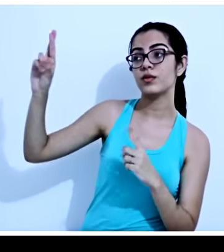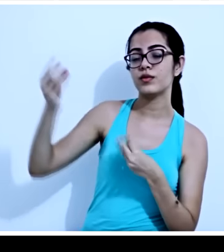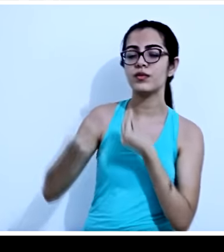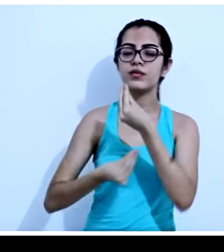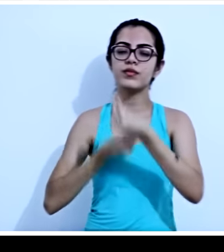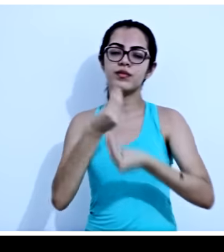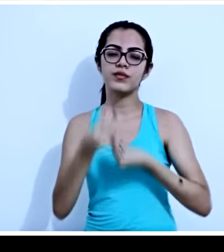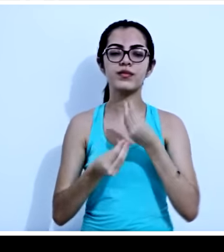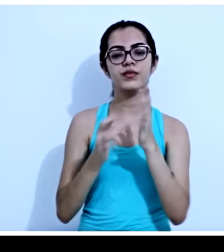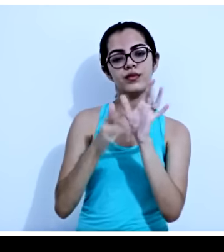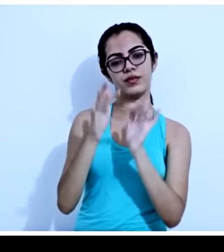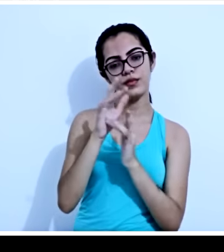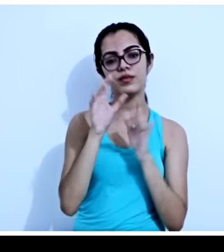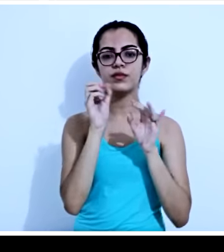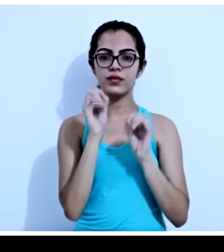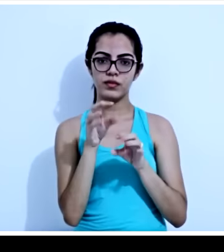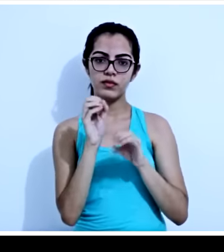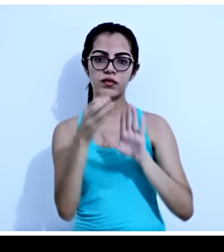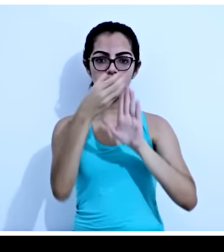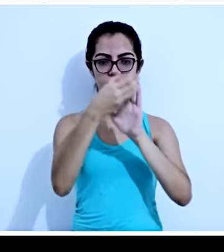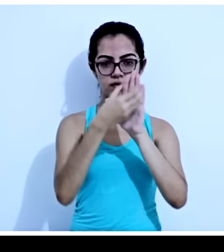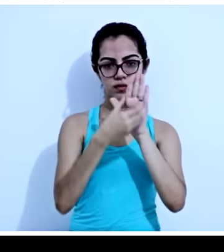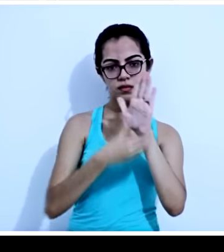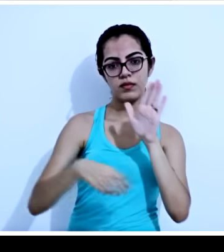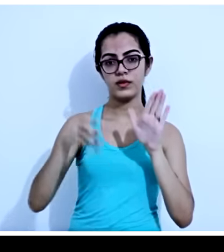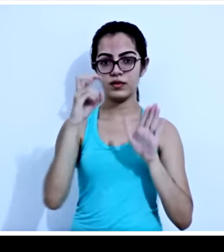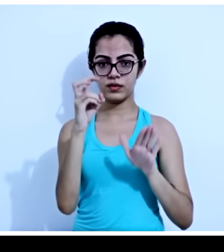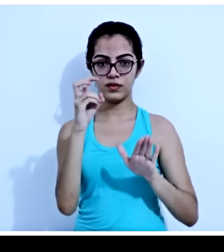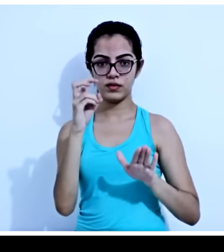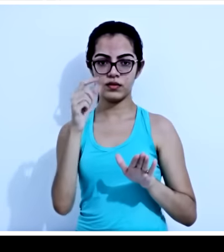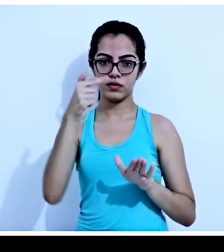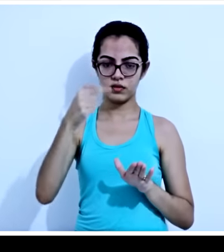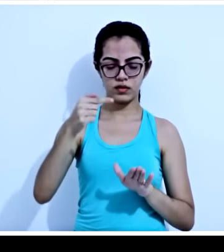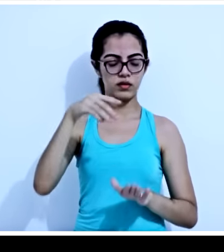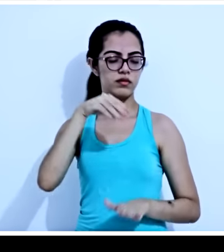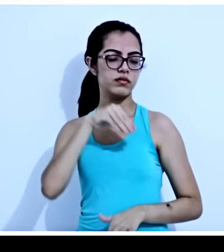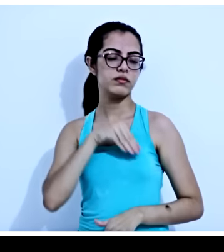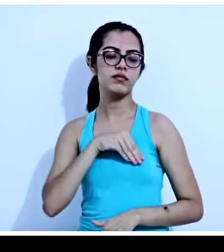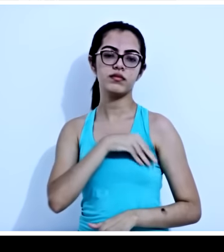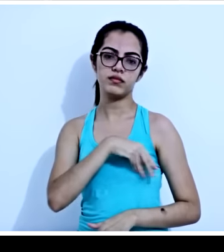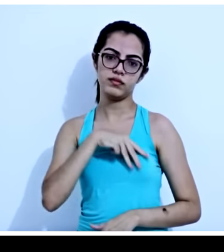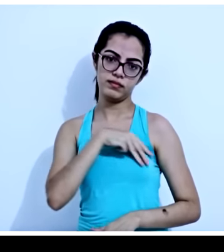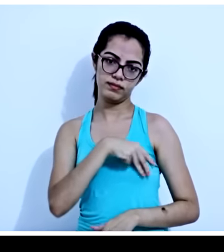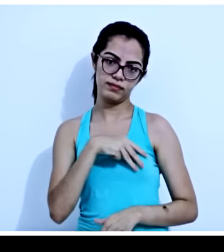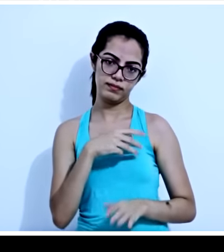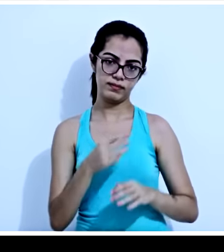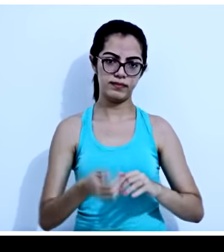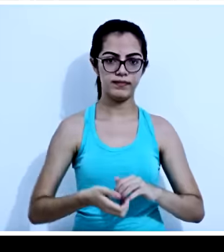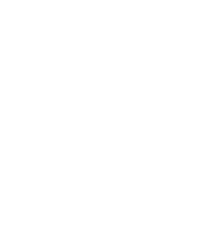como Jesus nos ensina no final do Sermão do Monte, no capítulo 7 do Evangelho de Mateus.